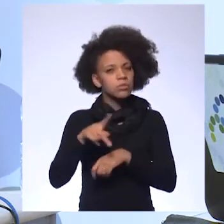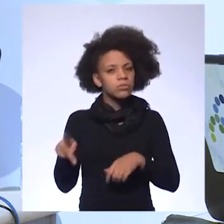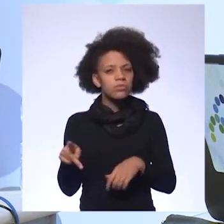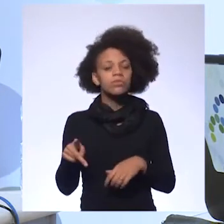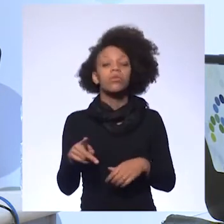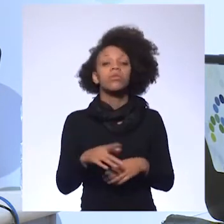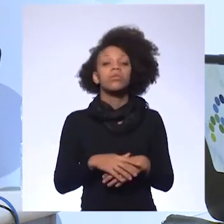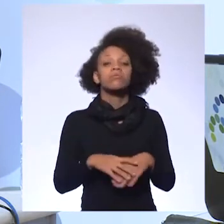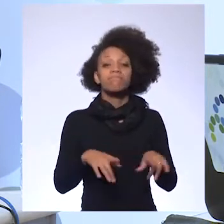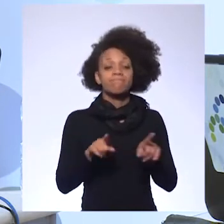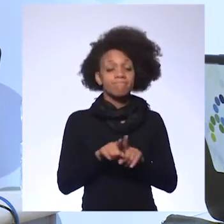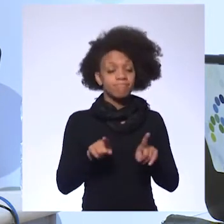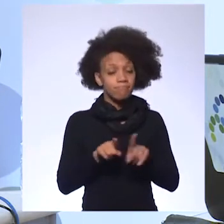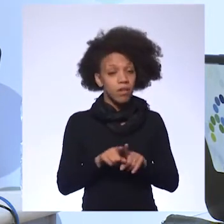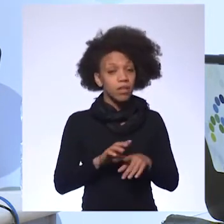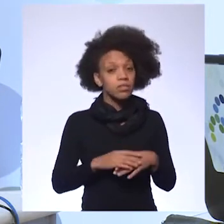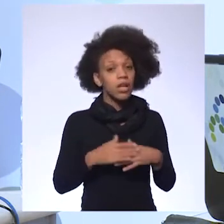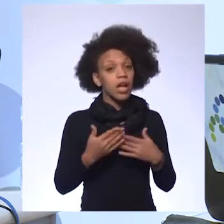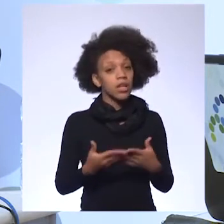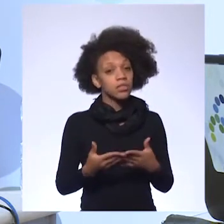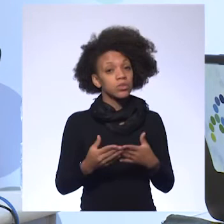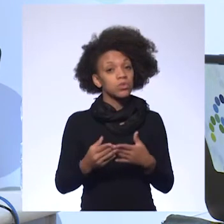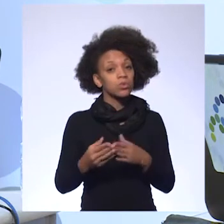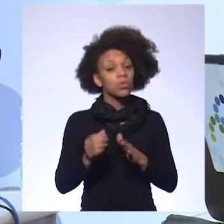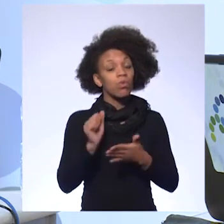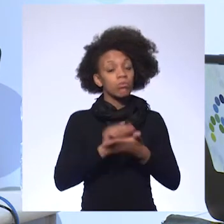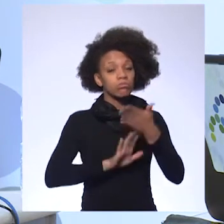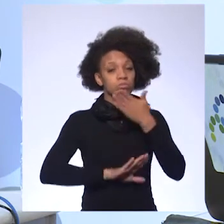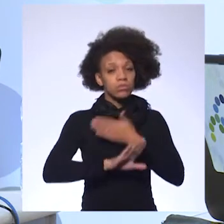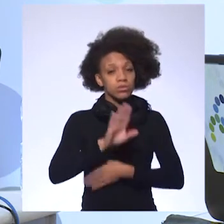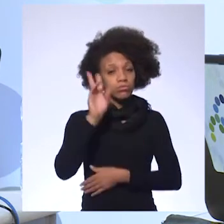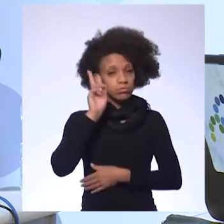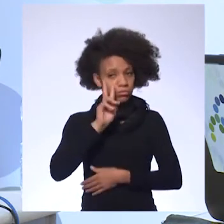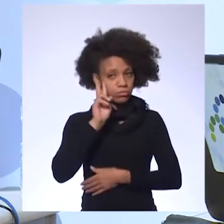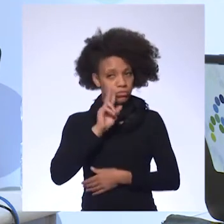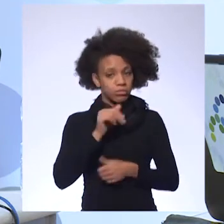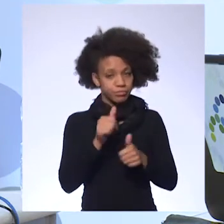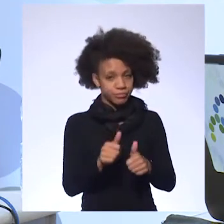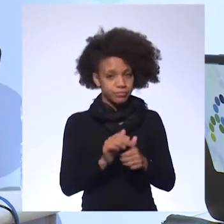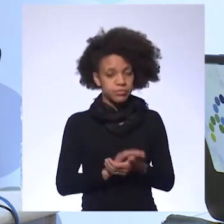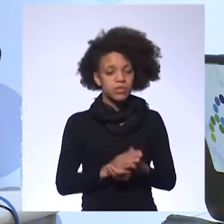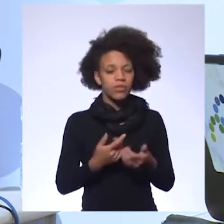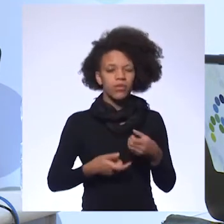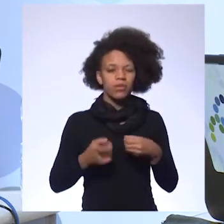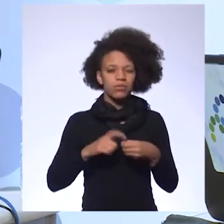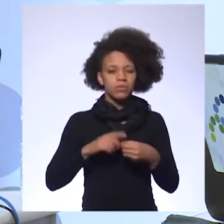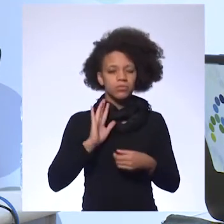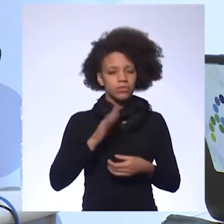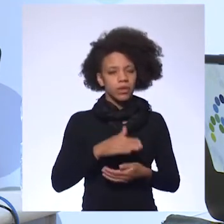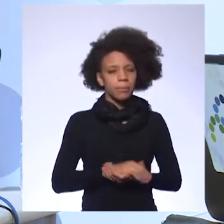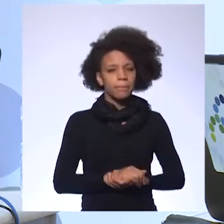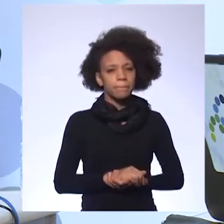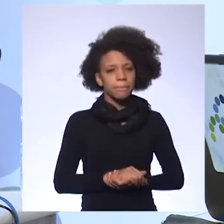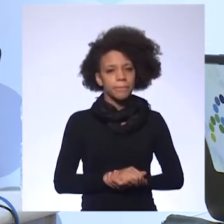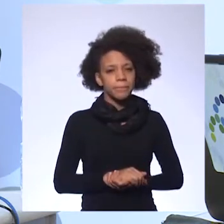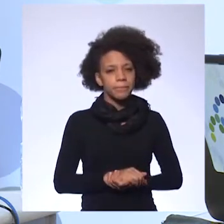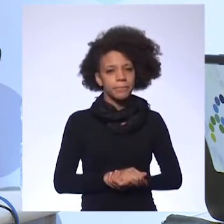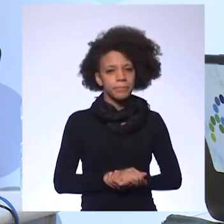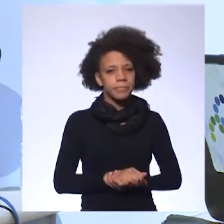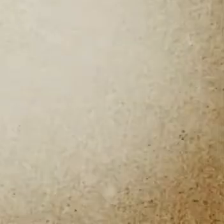o professor também do componente curricular de história, tá bom? Então, voltamos daqui a pouquinho. Até já.